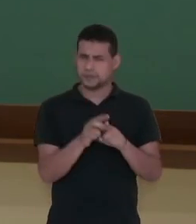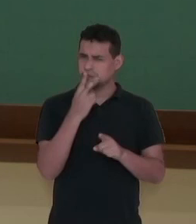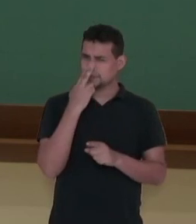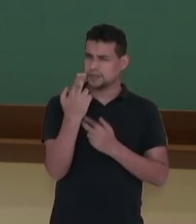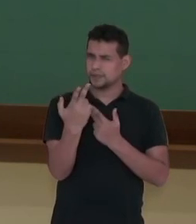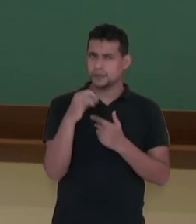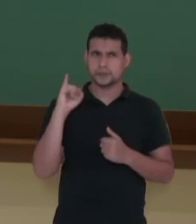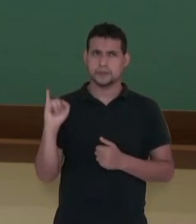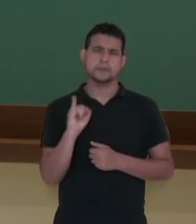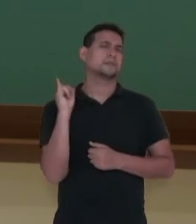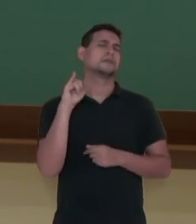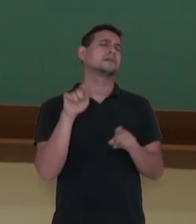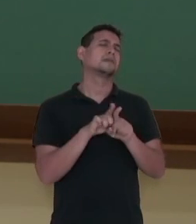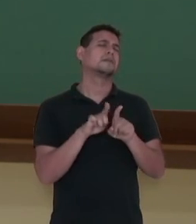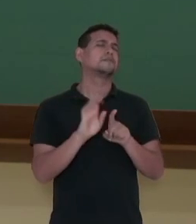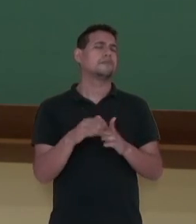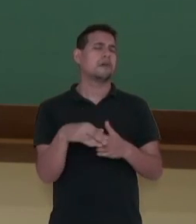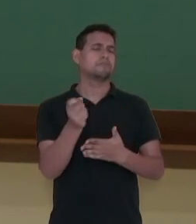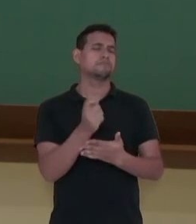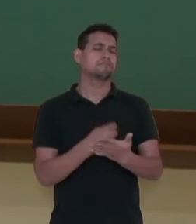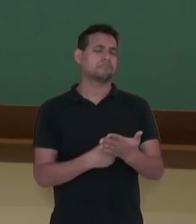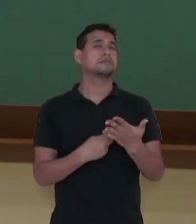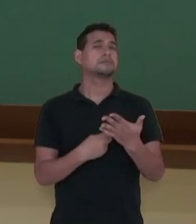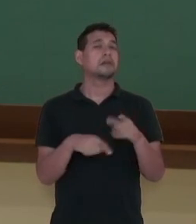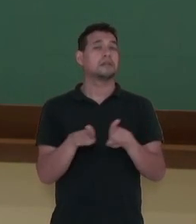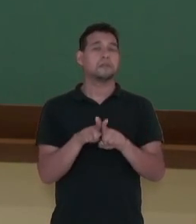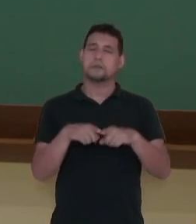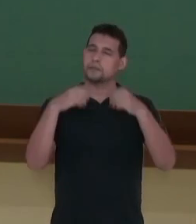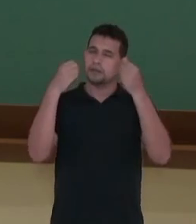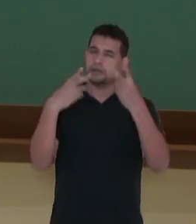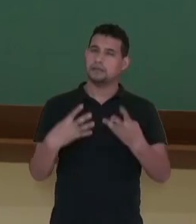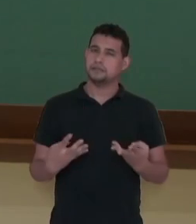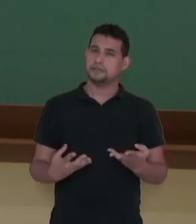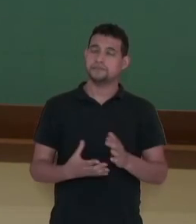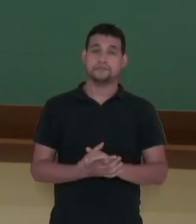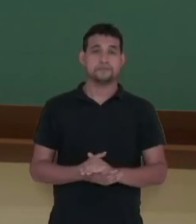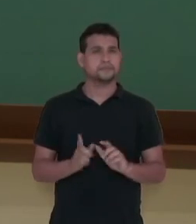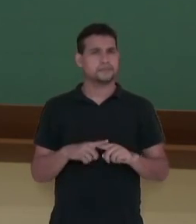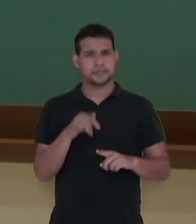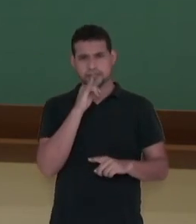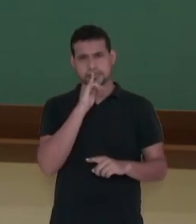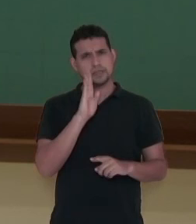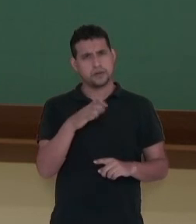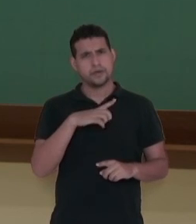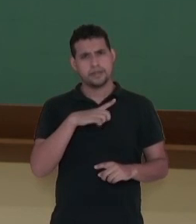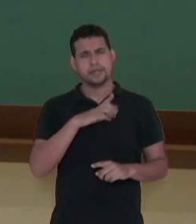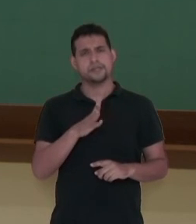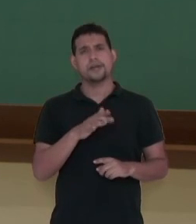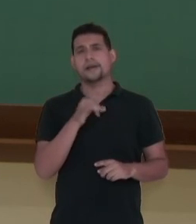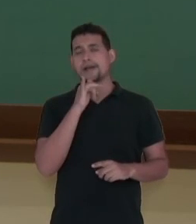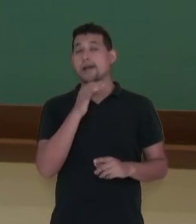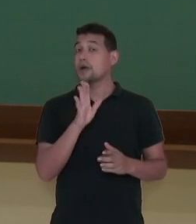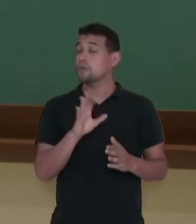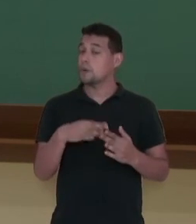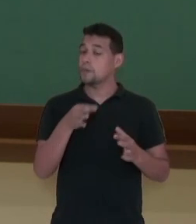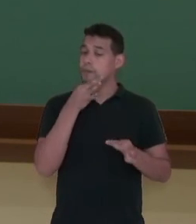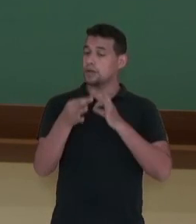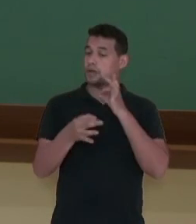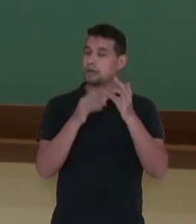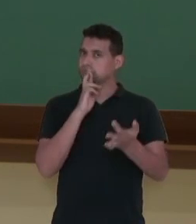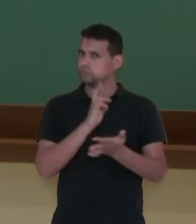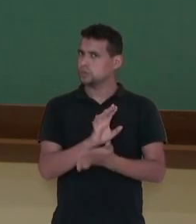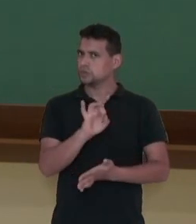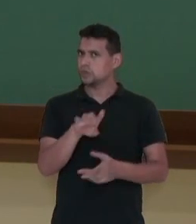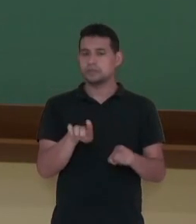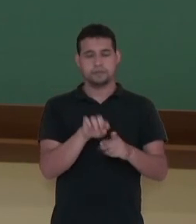mais importante a ser escrita e contada. Então aqui nós temos uma sugestão para